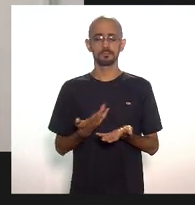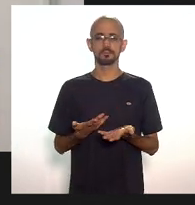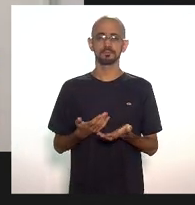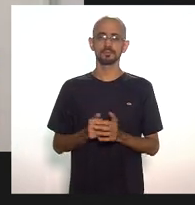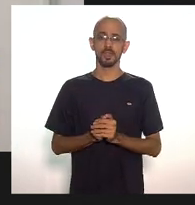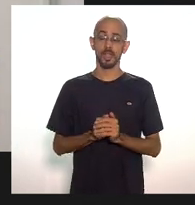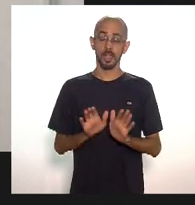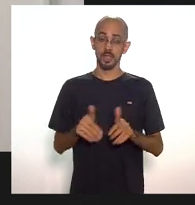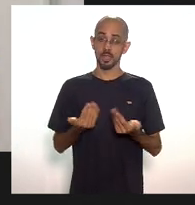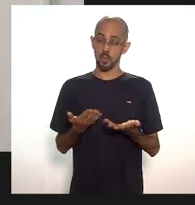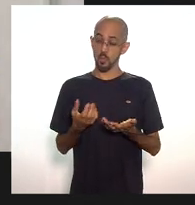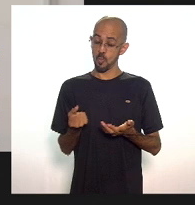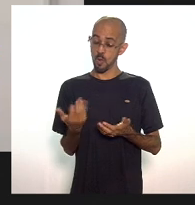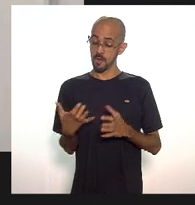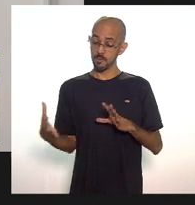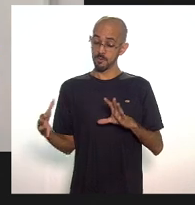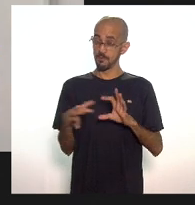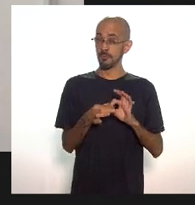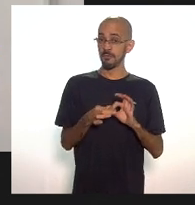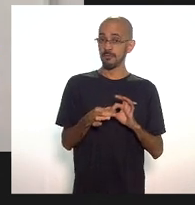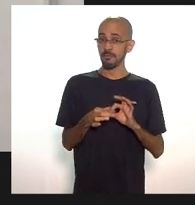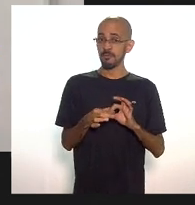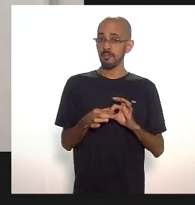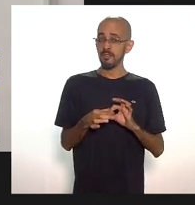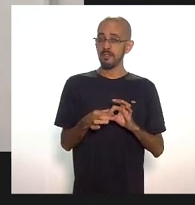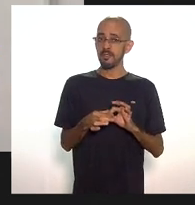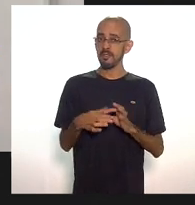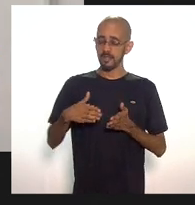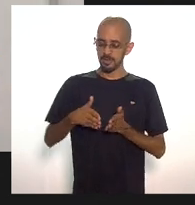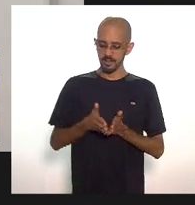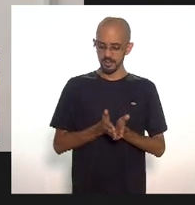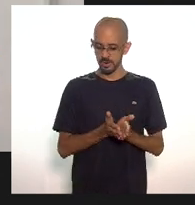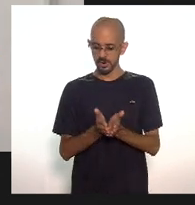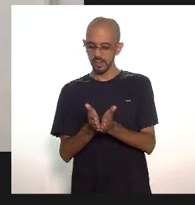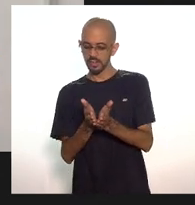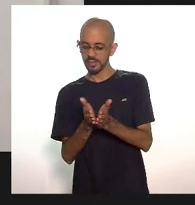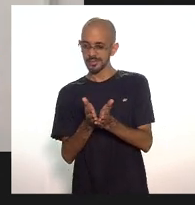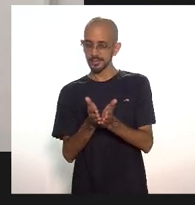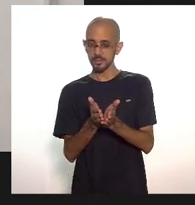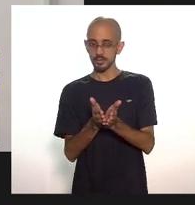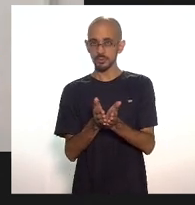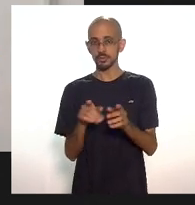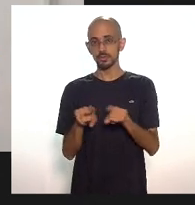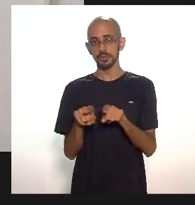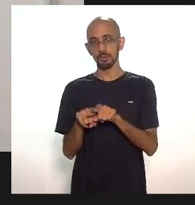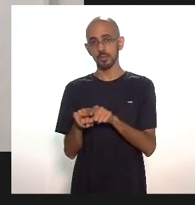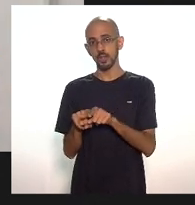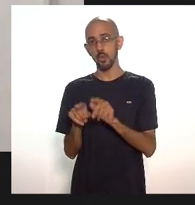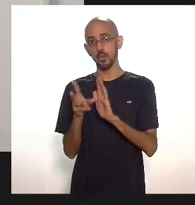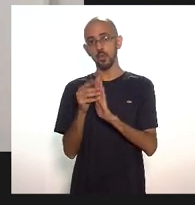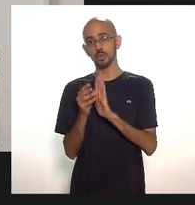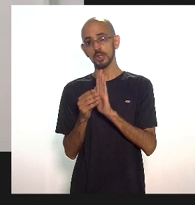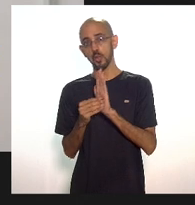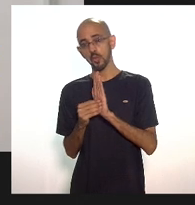do se atrelar, né, a navegação de cabotagem um pouco com a questão do